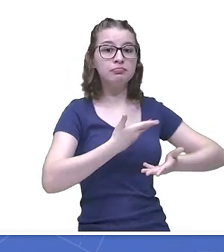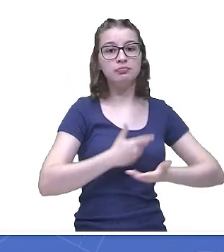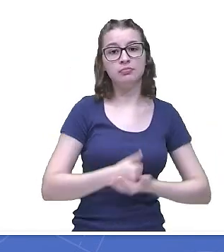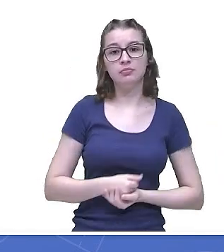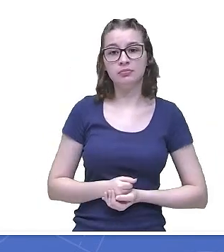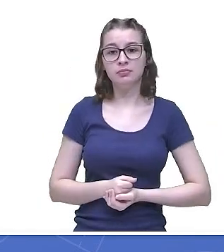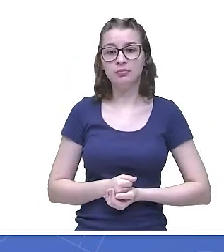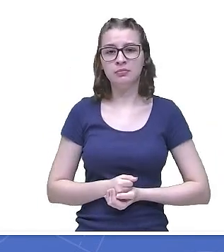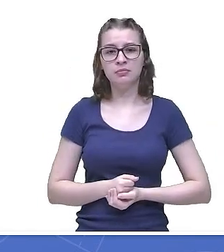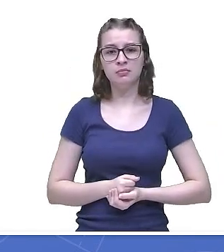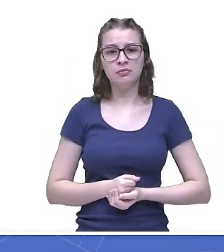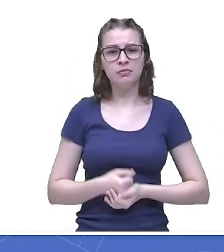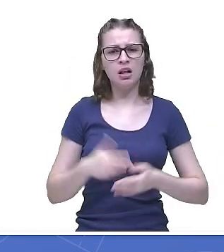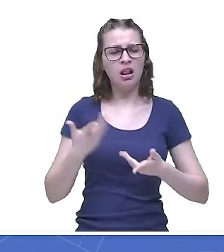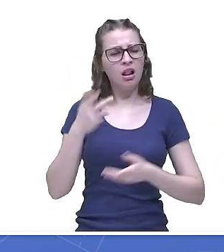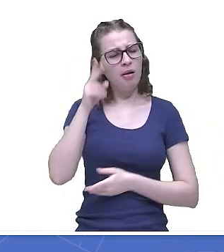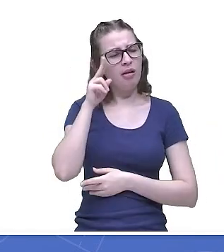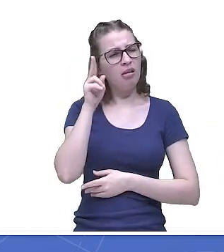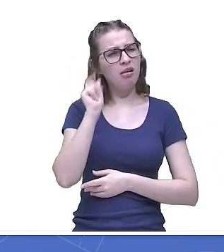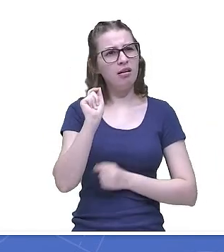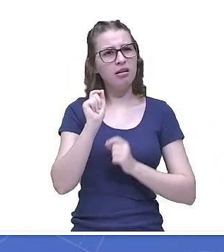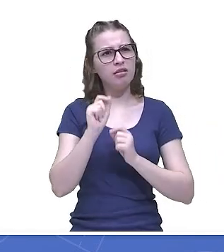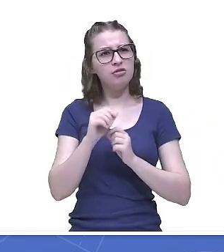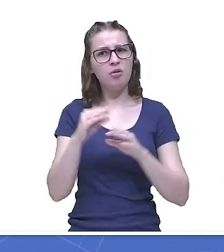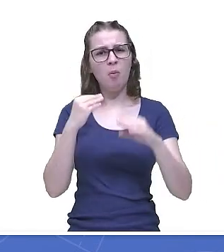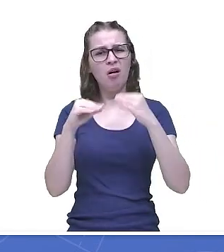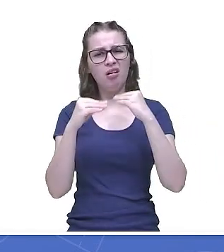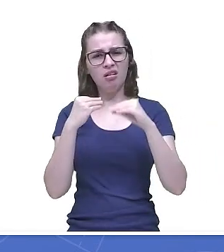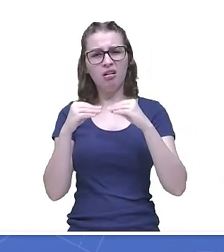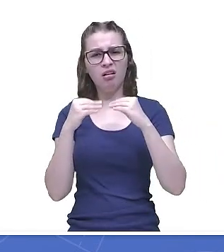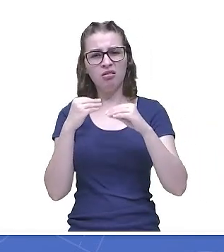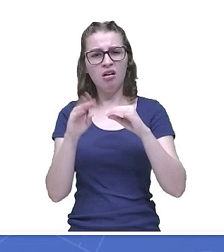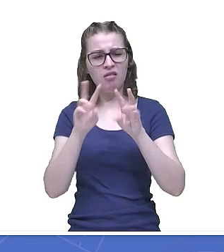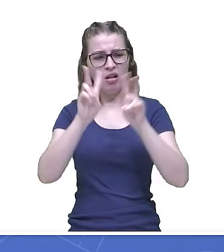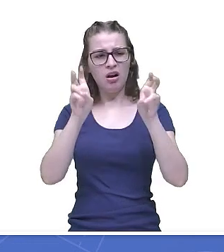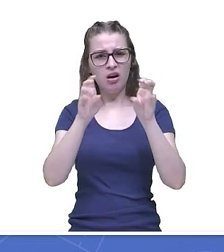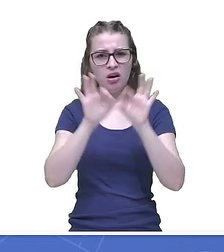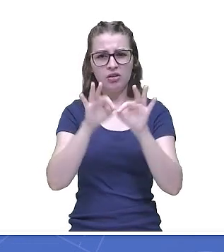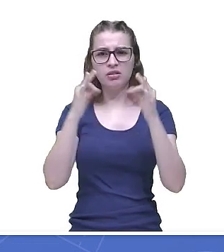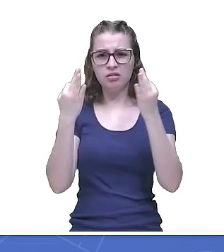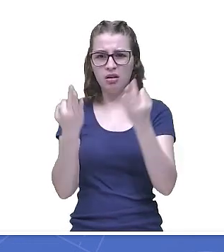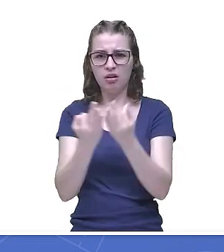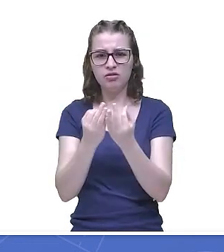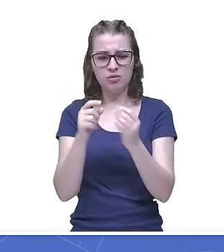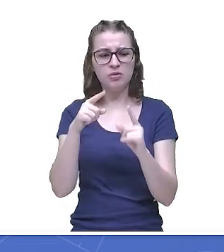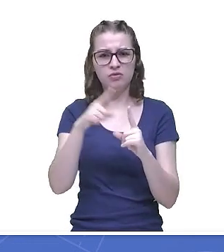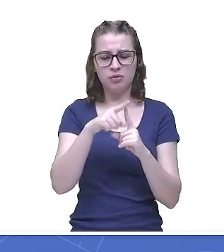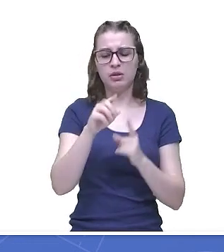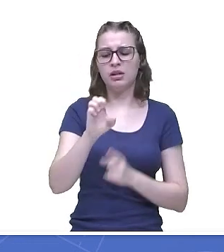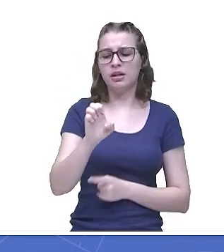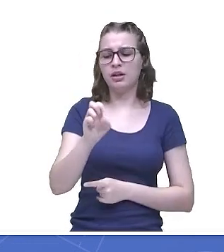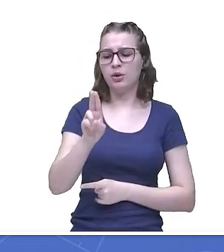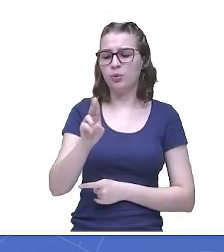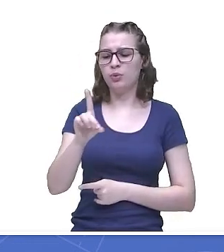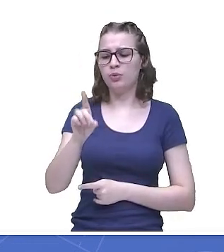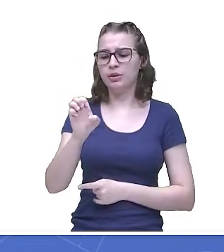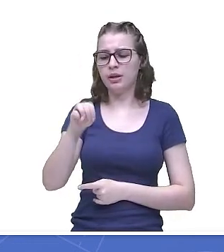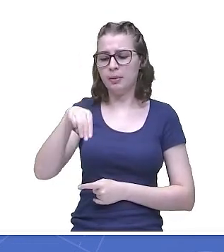uma novela aí de uma emissora que trouxe essa ideia, né, de família eudemonista, onde